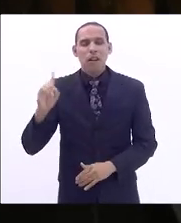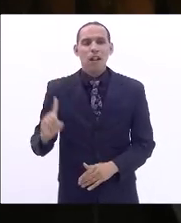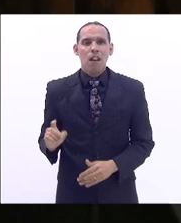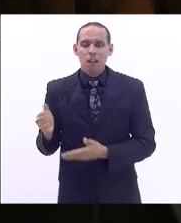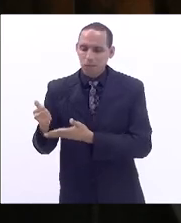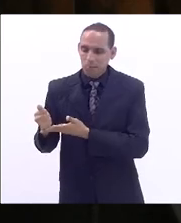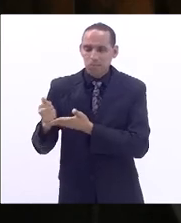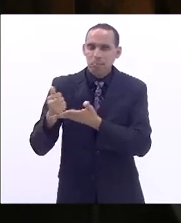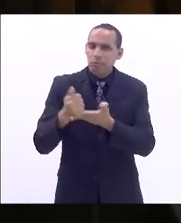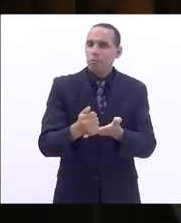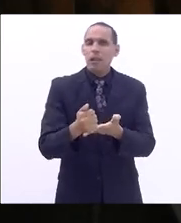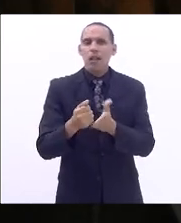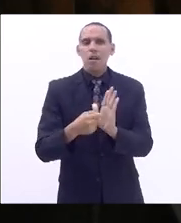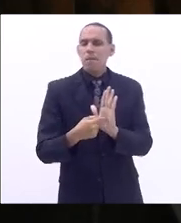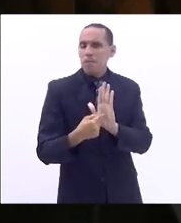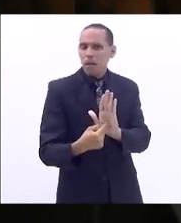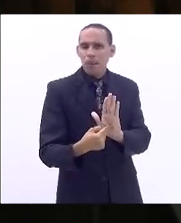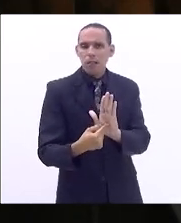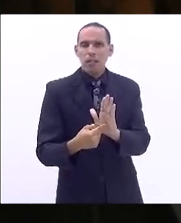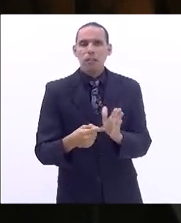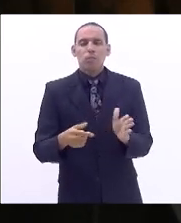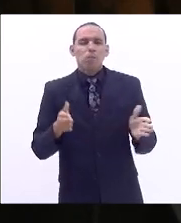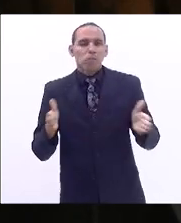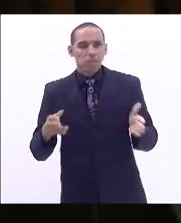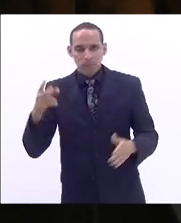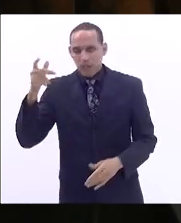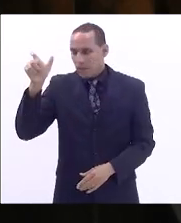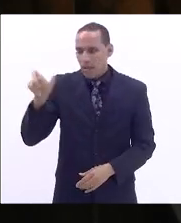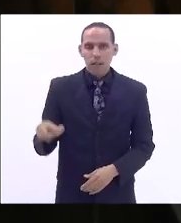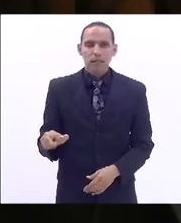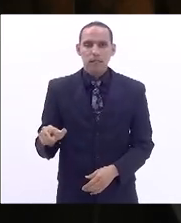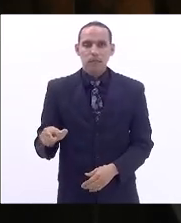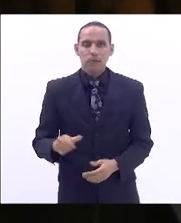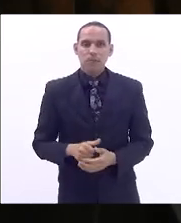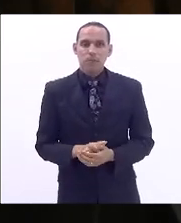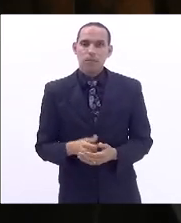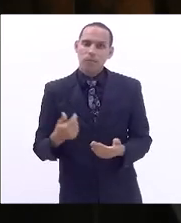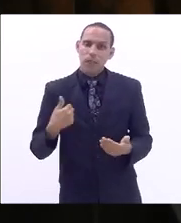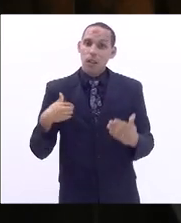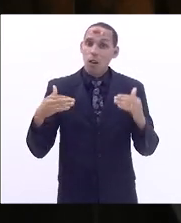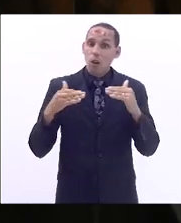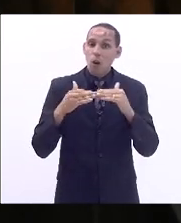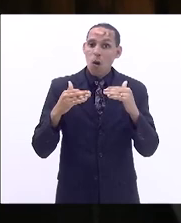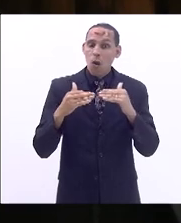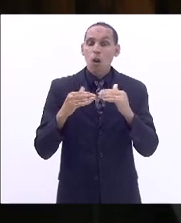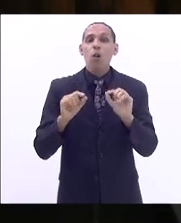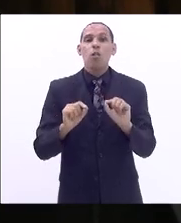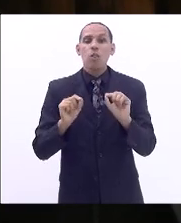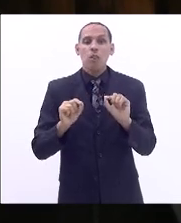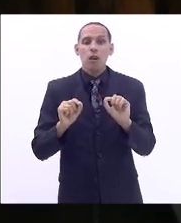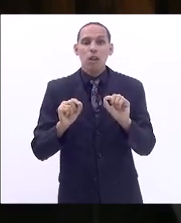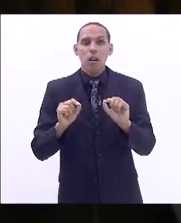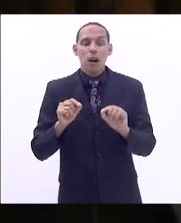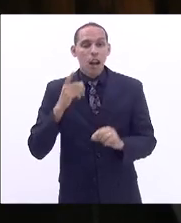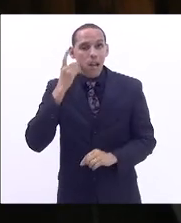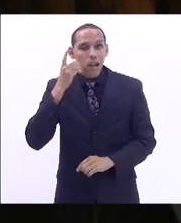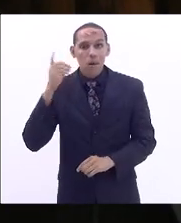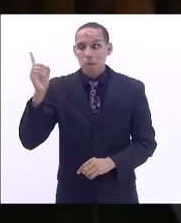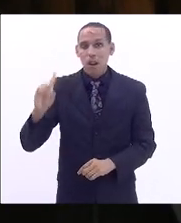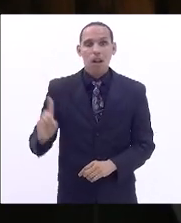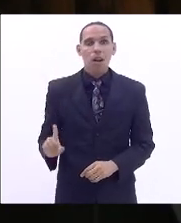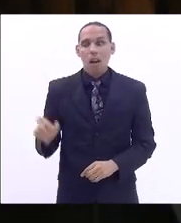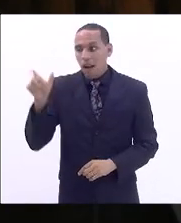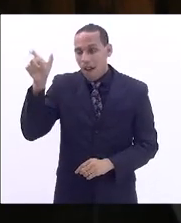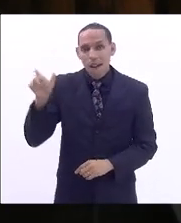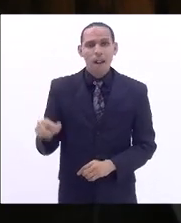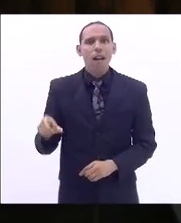Monteiro trás e apresenta no Exercício do seu mandato porém eu tenho que concordar que a deputada dali Monteiro